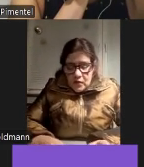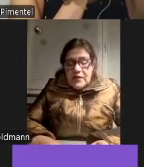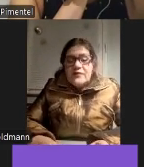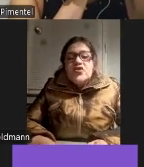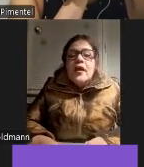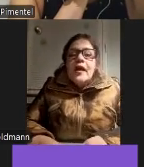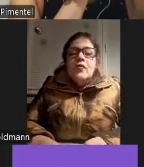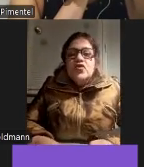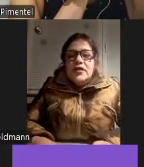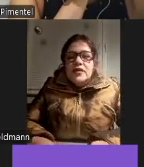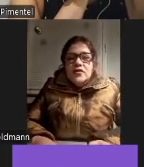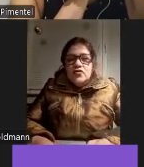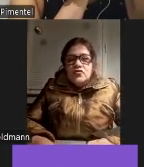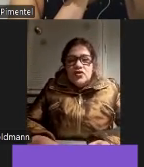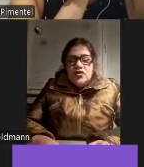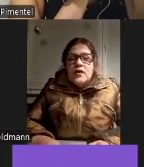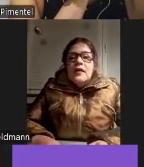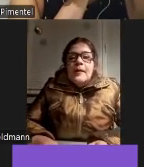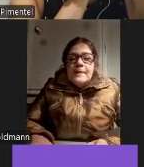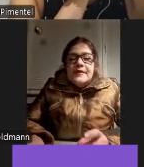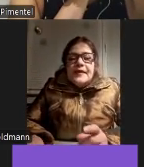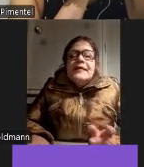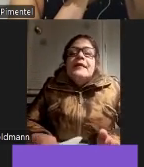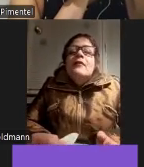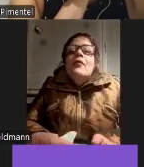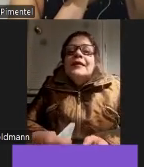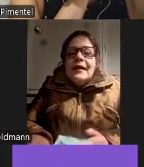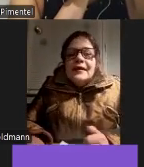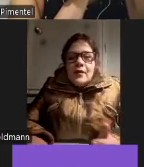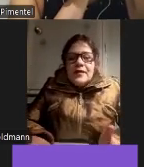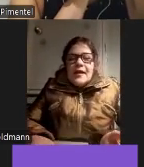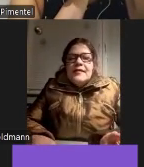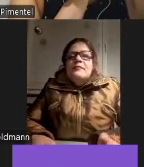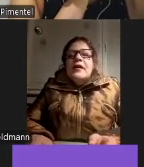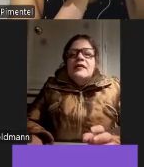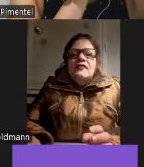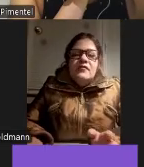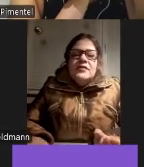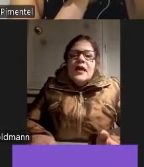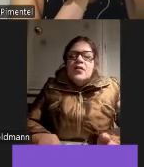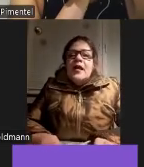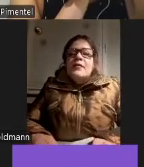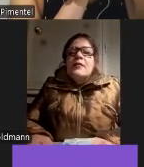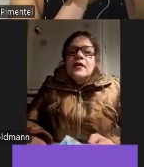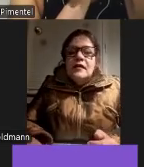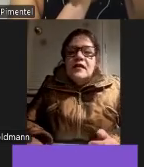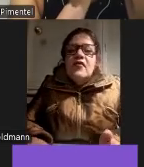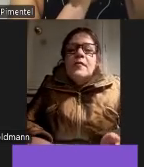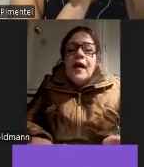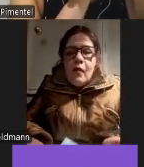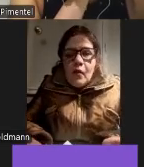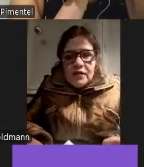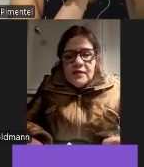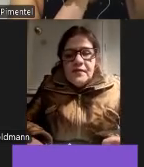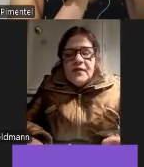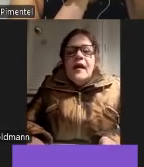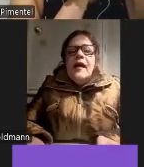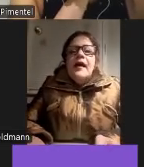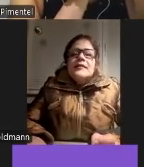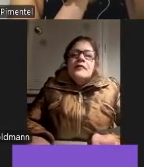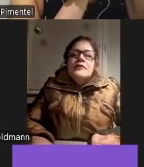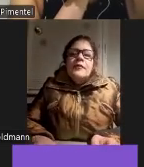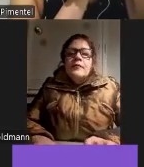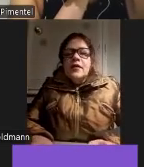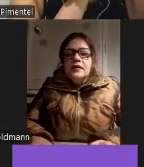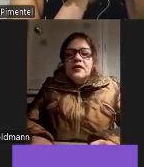Então, quando a gente vai jogar os lixos, tem que ter uma entrada e uma saída. Para que saiu pela membrana e foi para onde?